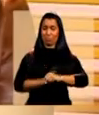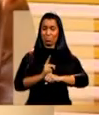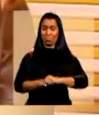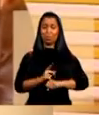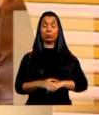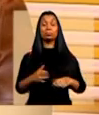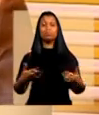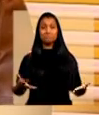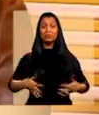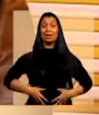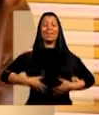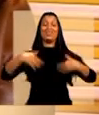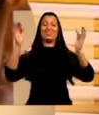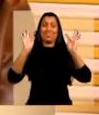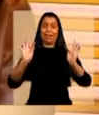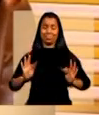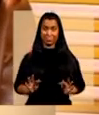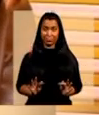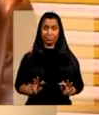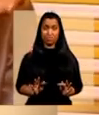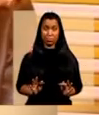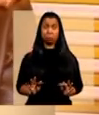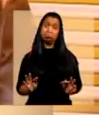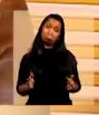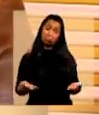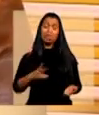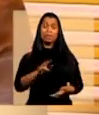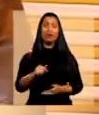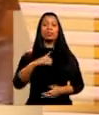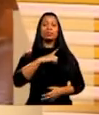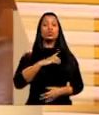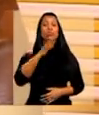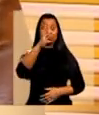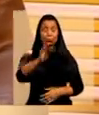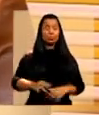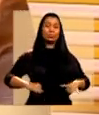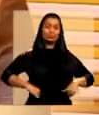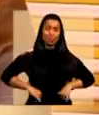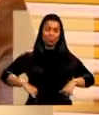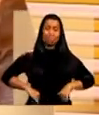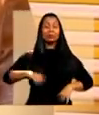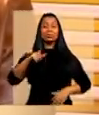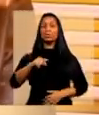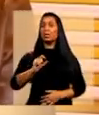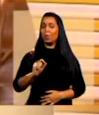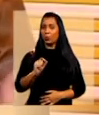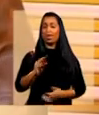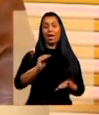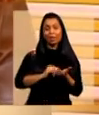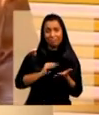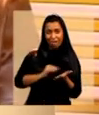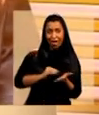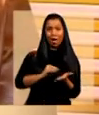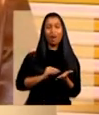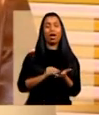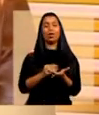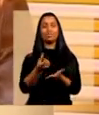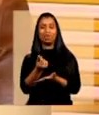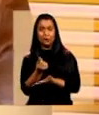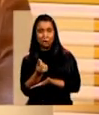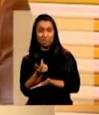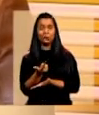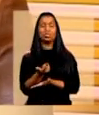momentâneo. Então, aquela satisfação, né? E que isso vai gerar uma dor lá na frente, que é a falta